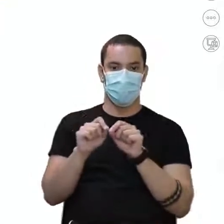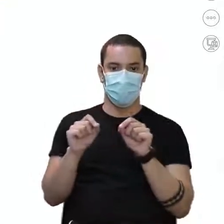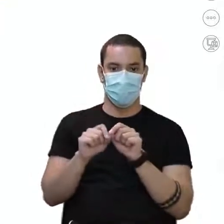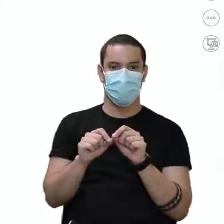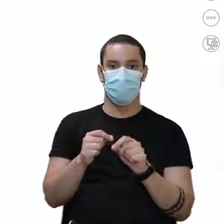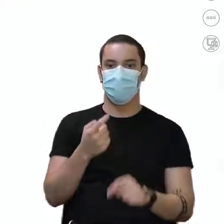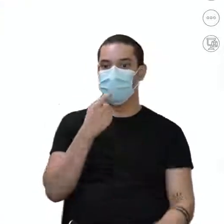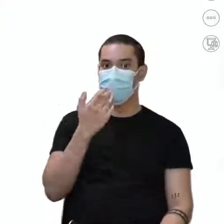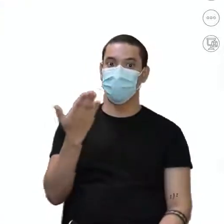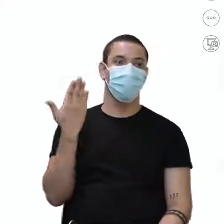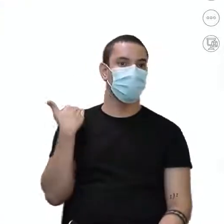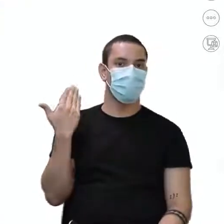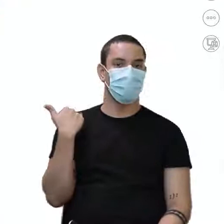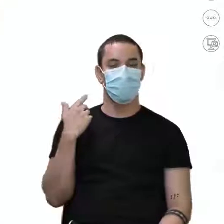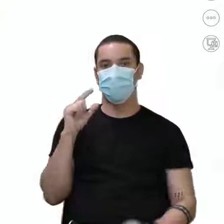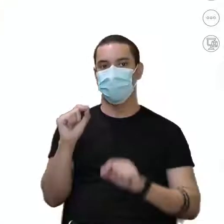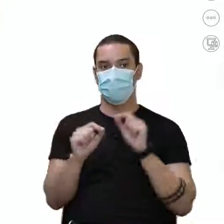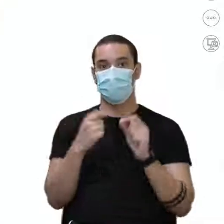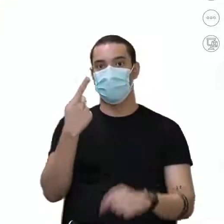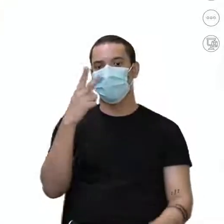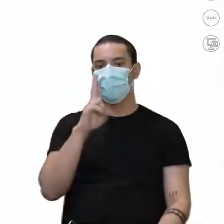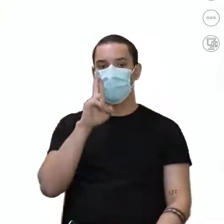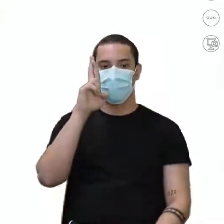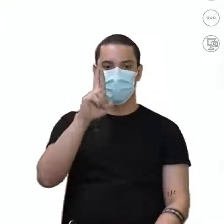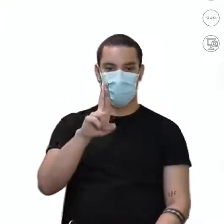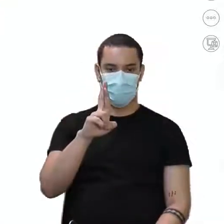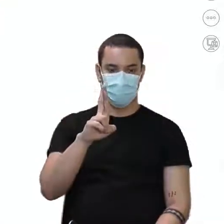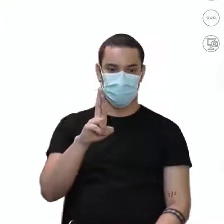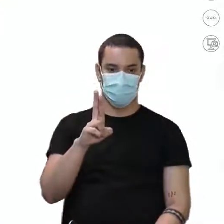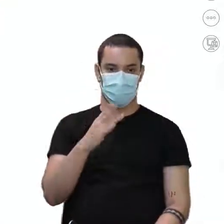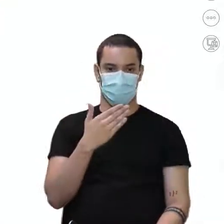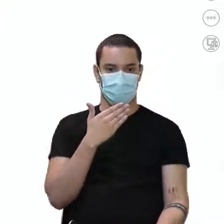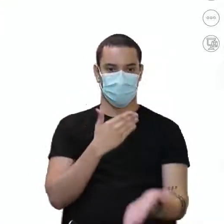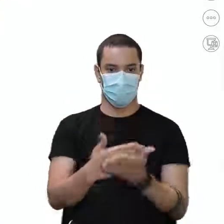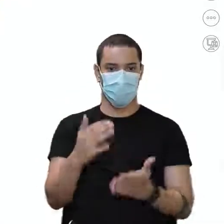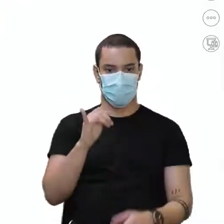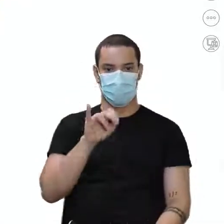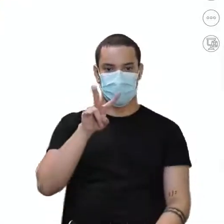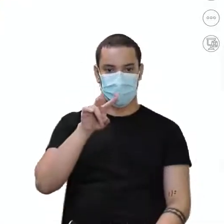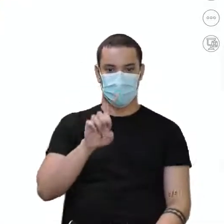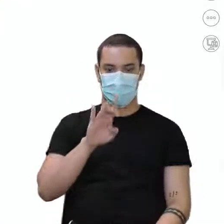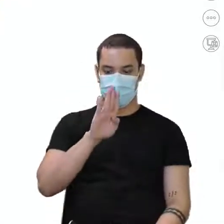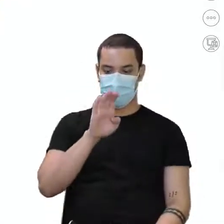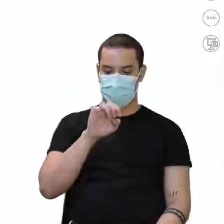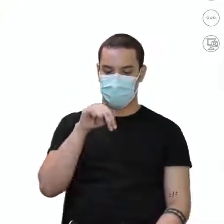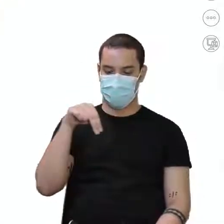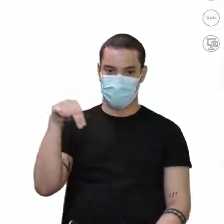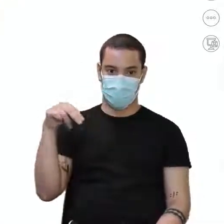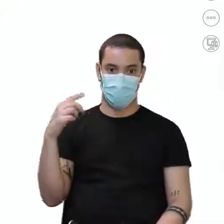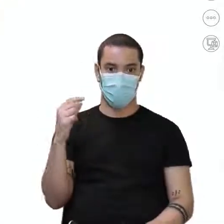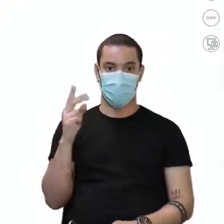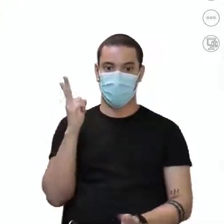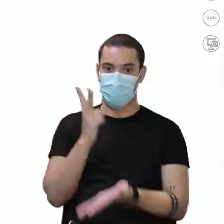lately, ultimamente. Aí a sua resposta aqui vai começar com I've been. Você sempre vai ter que usar o